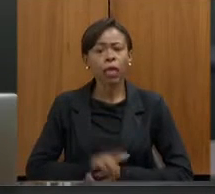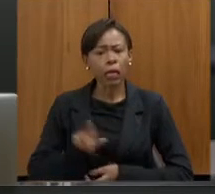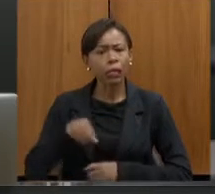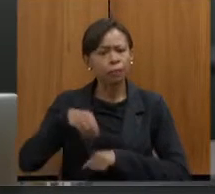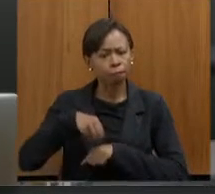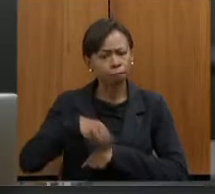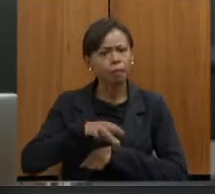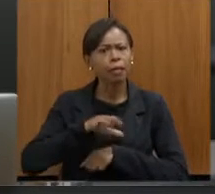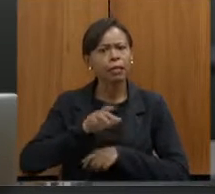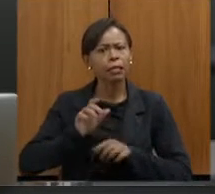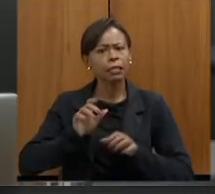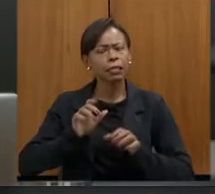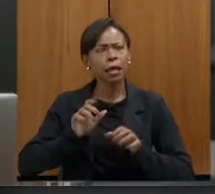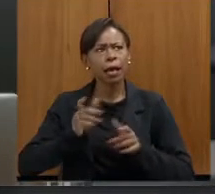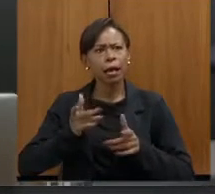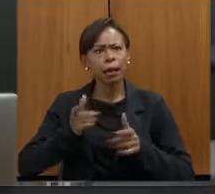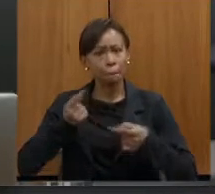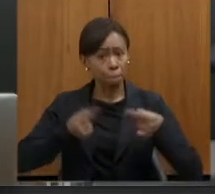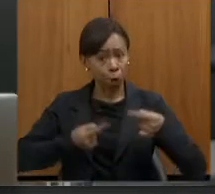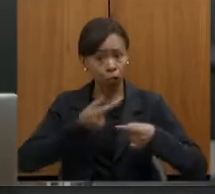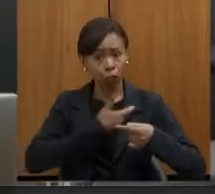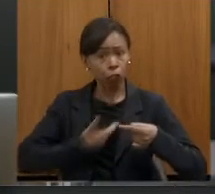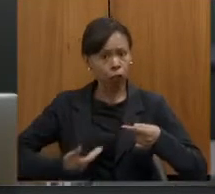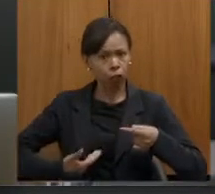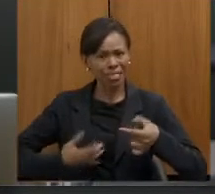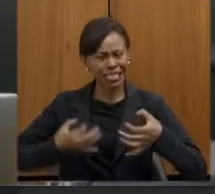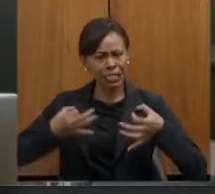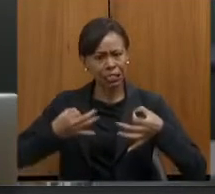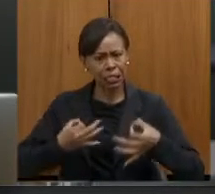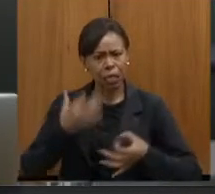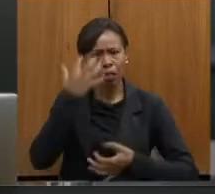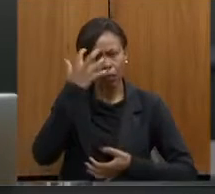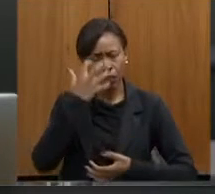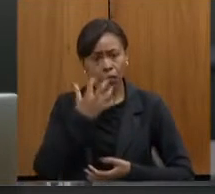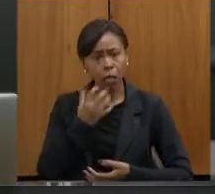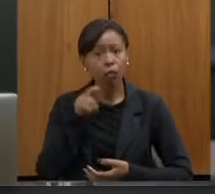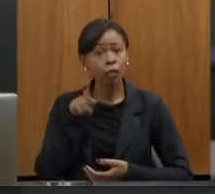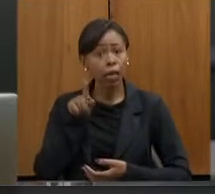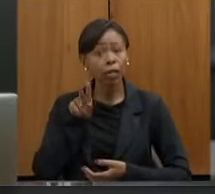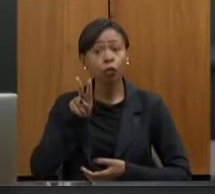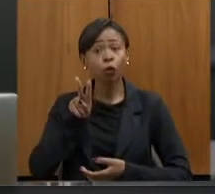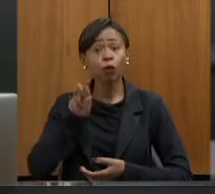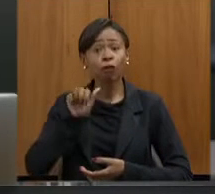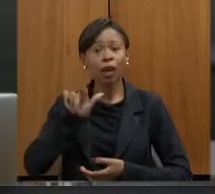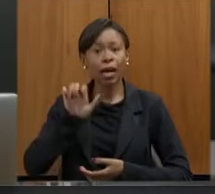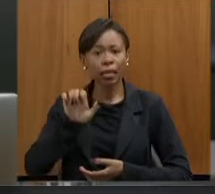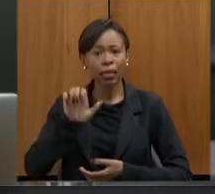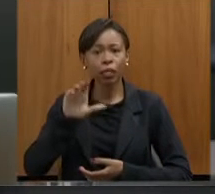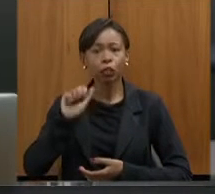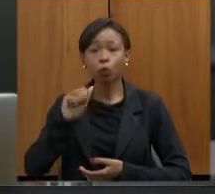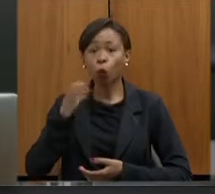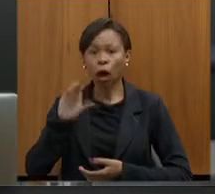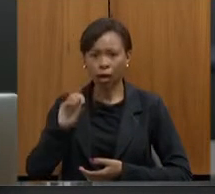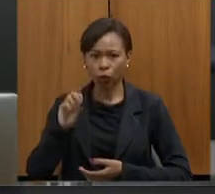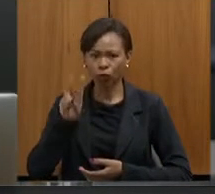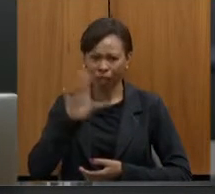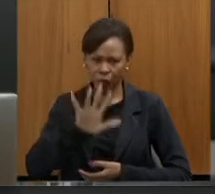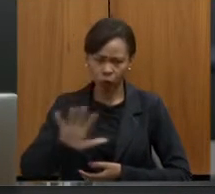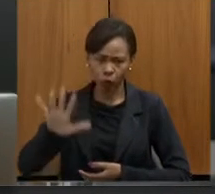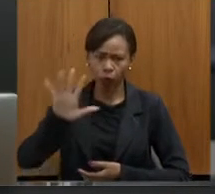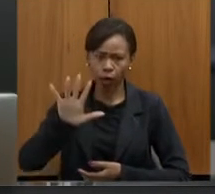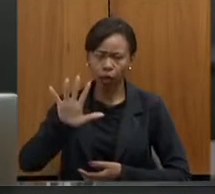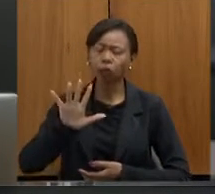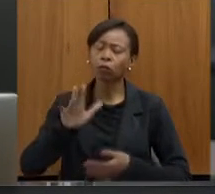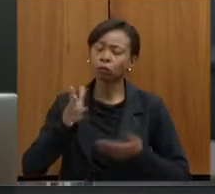pública a sério, levado lá à região do Vale do Aço. Então, nós ficamos muito felizes de você